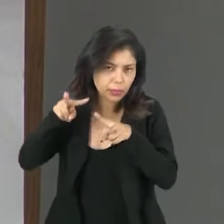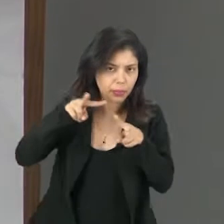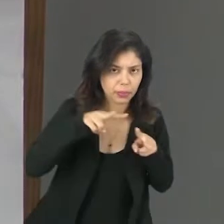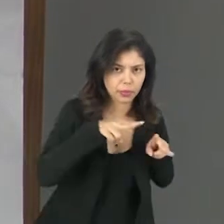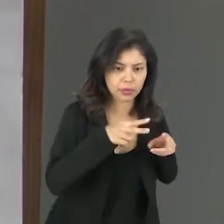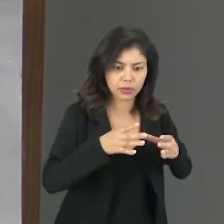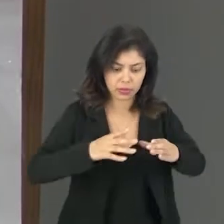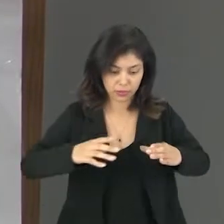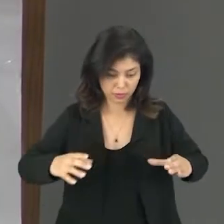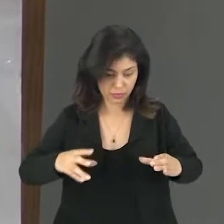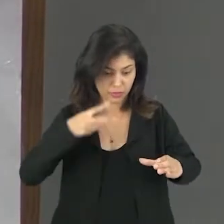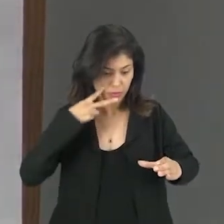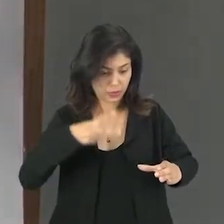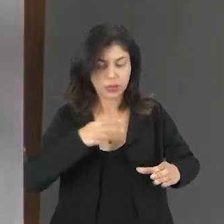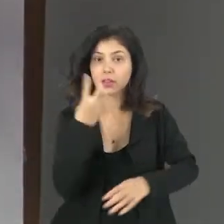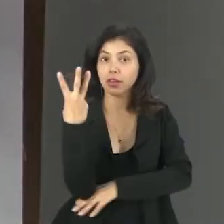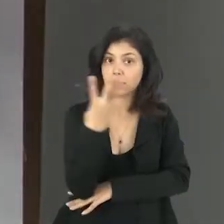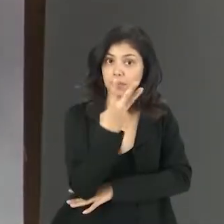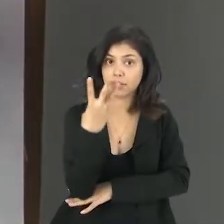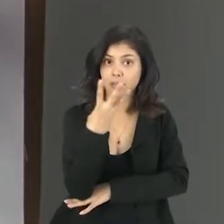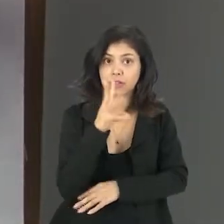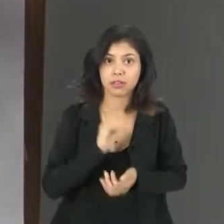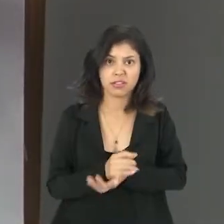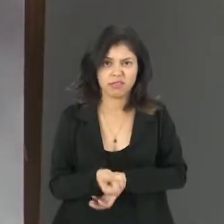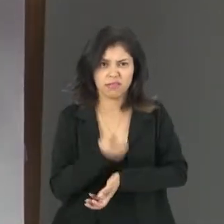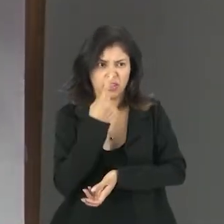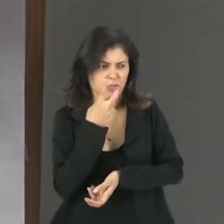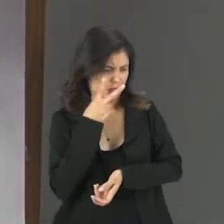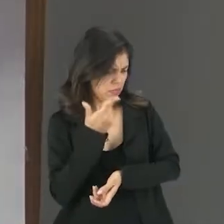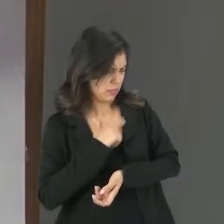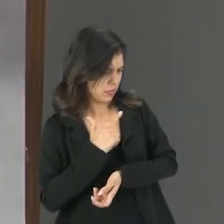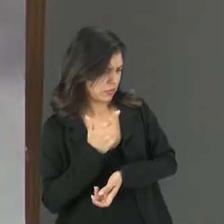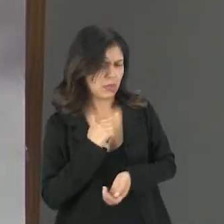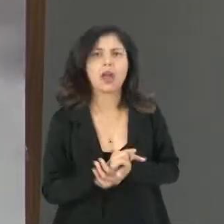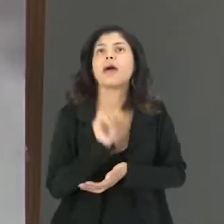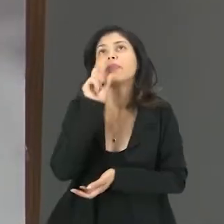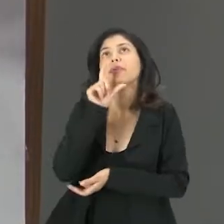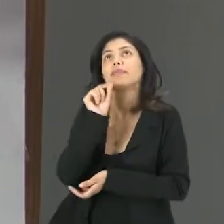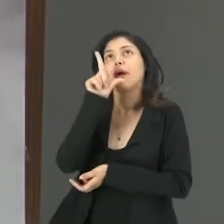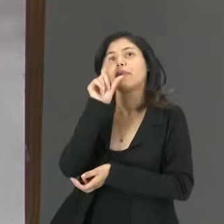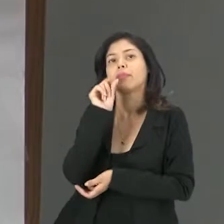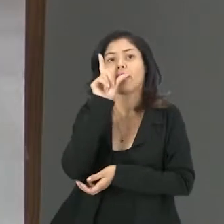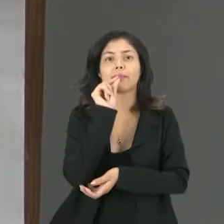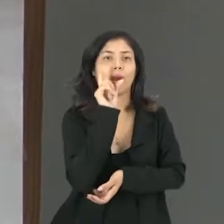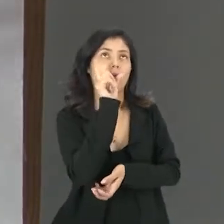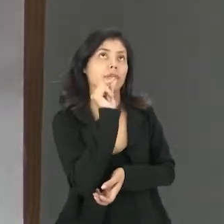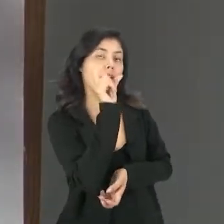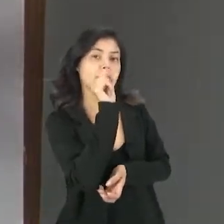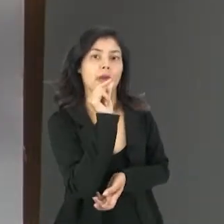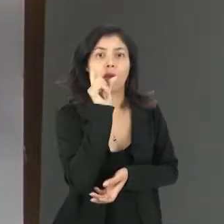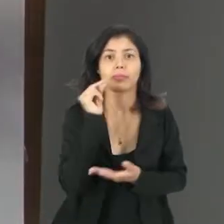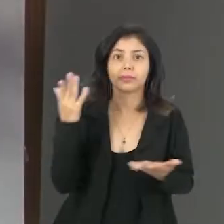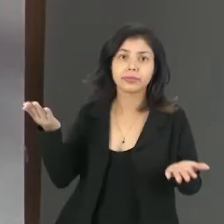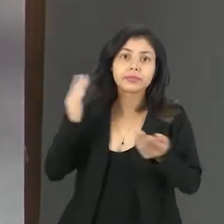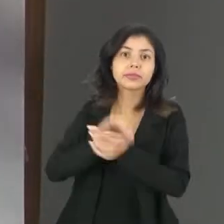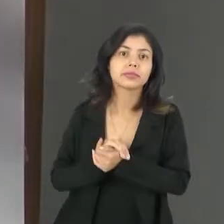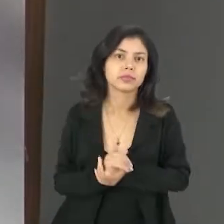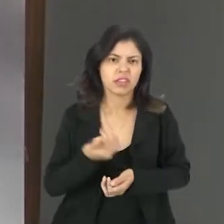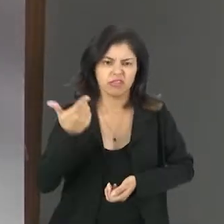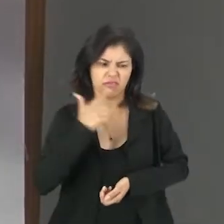águia encontrou um ninho com três monstrengos dentro que piavam de bico muito aberto